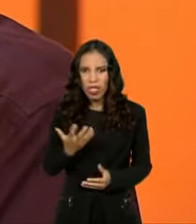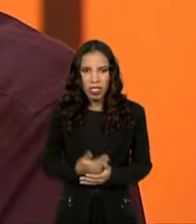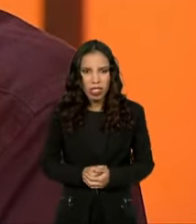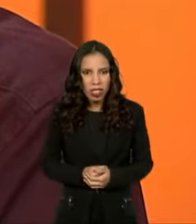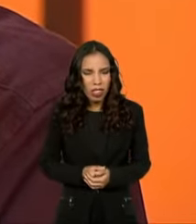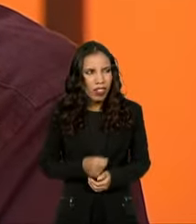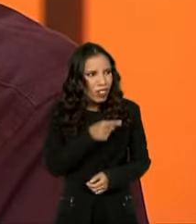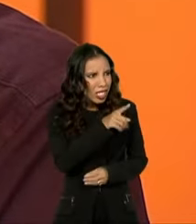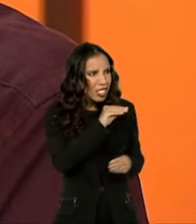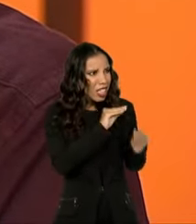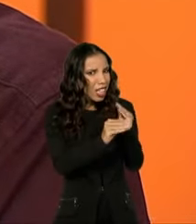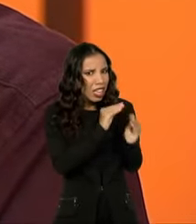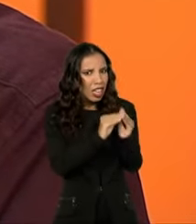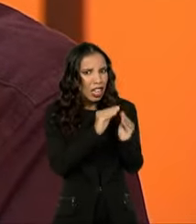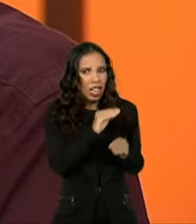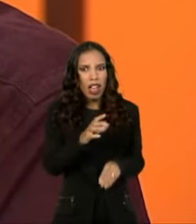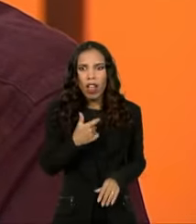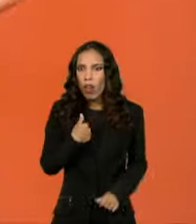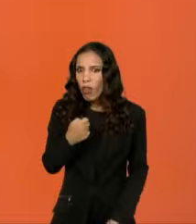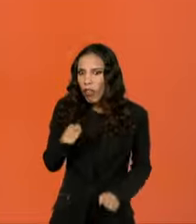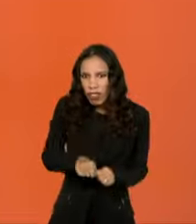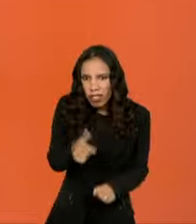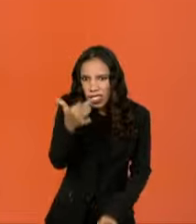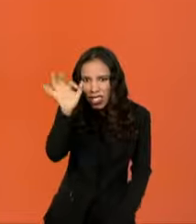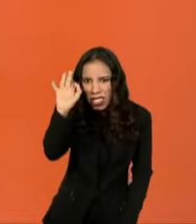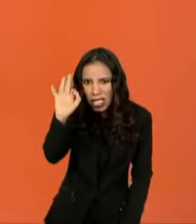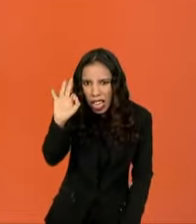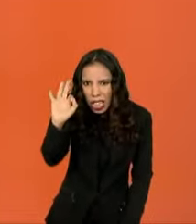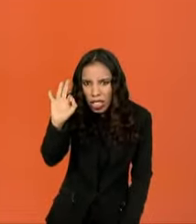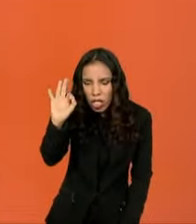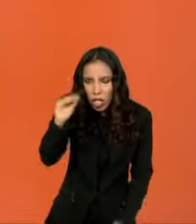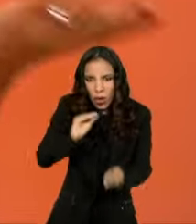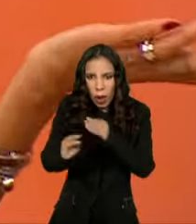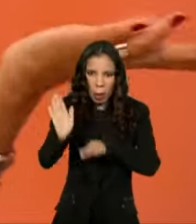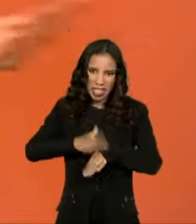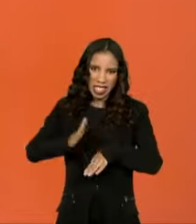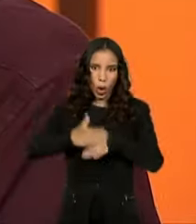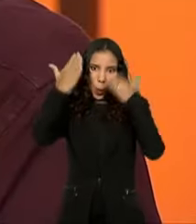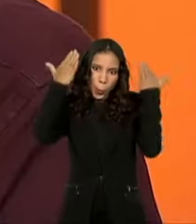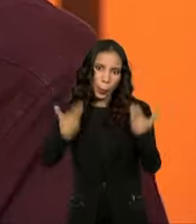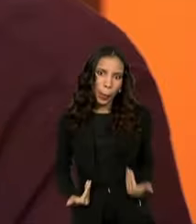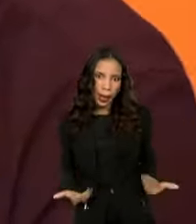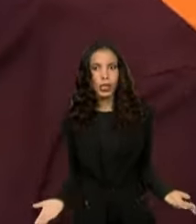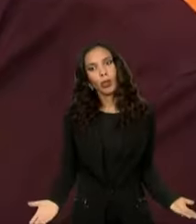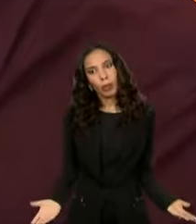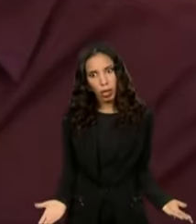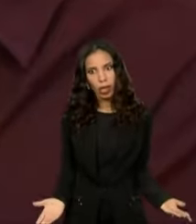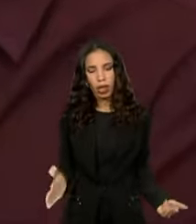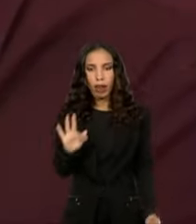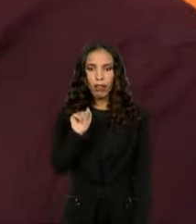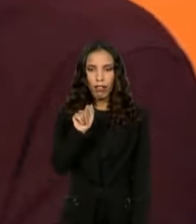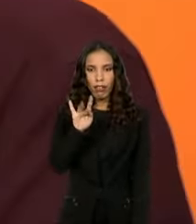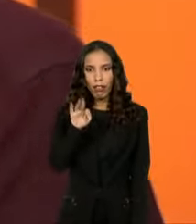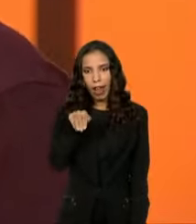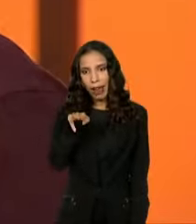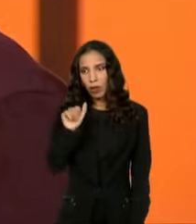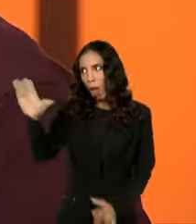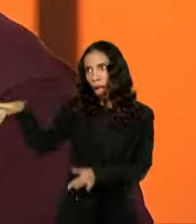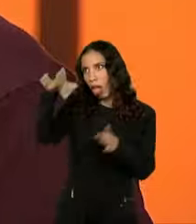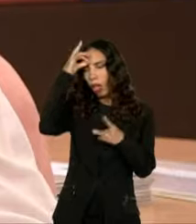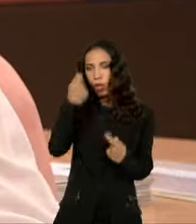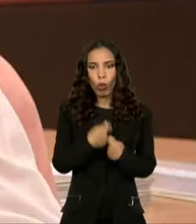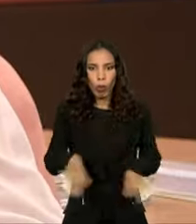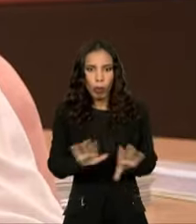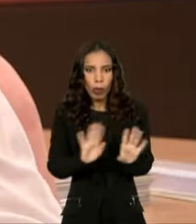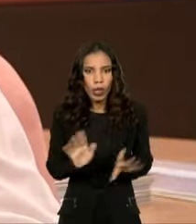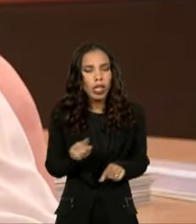alguma novela? Ah, eu fiz umas 10. Mas você fez uma... Não, mas como eu mesma, né? É, sim. Ah, mas você fez um filme com o Léo